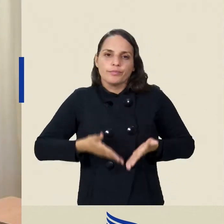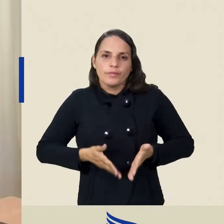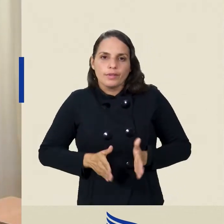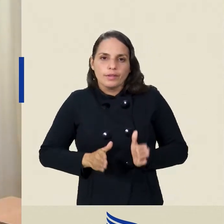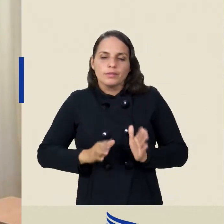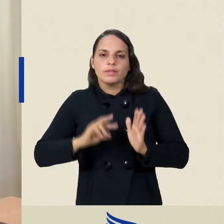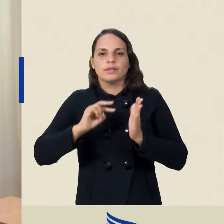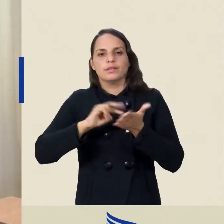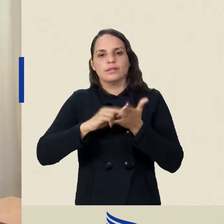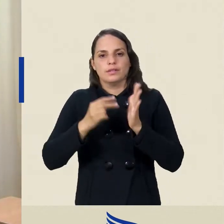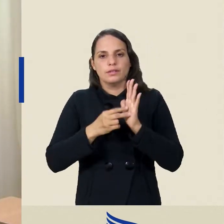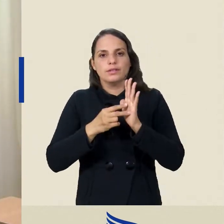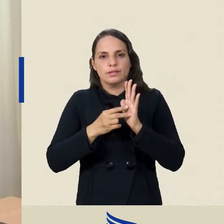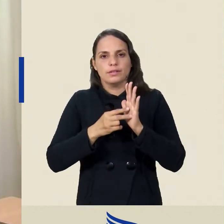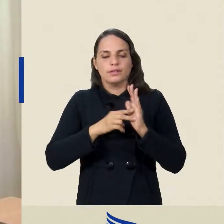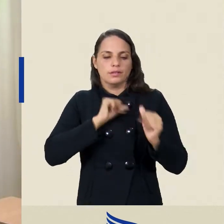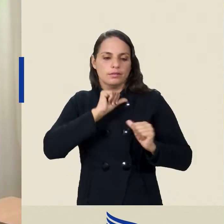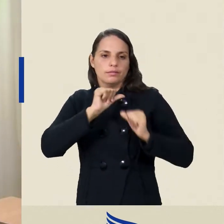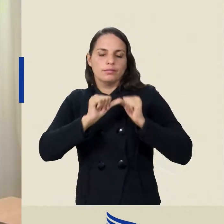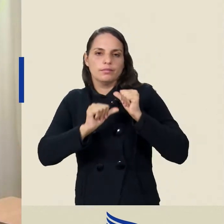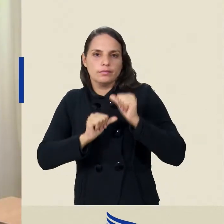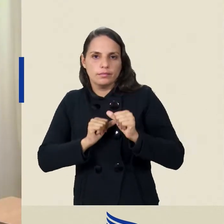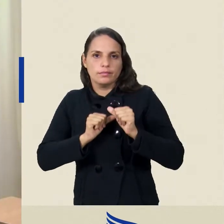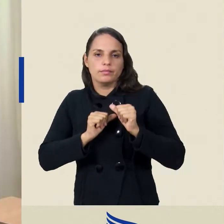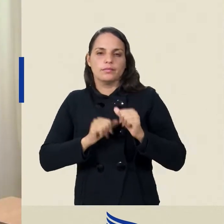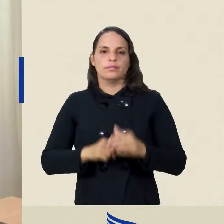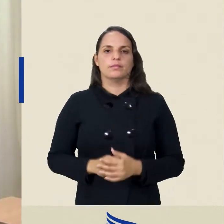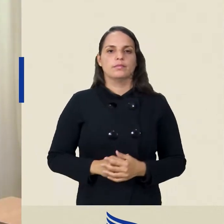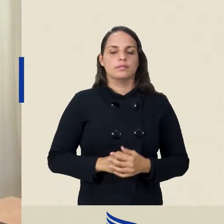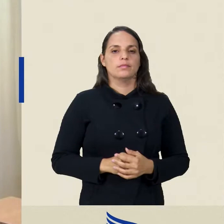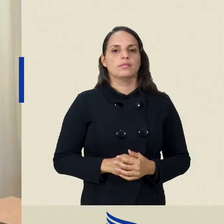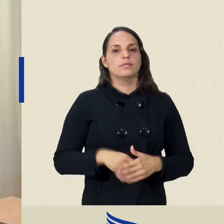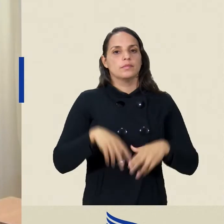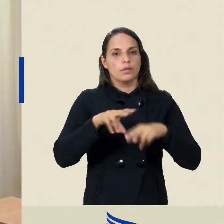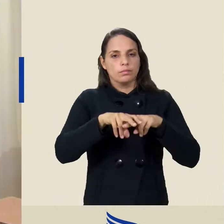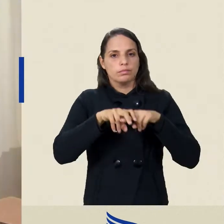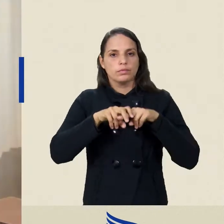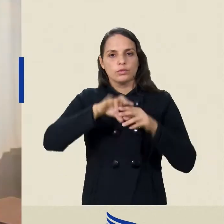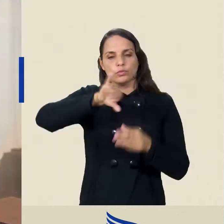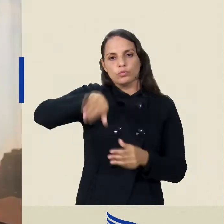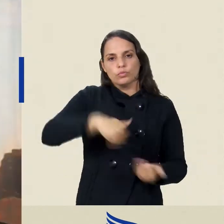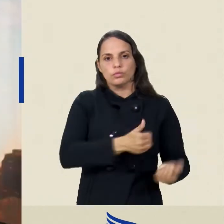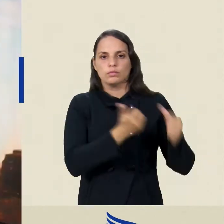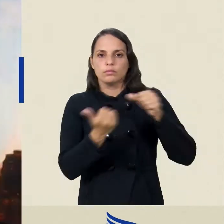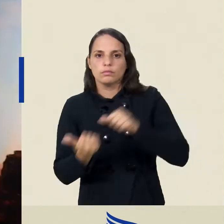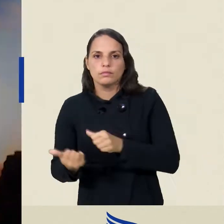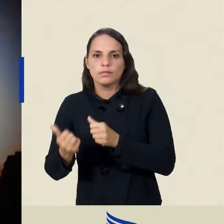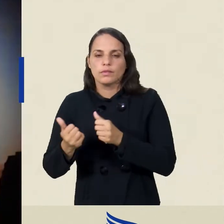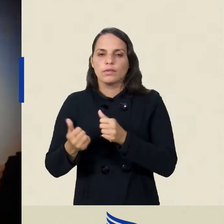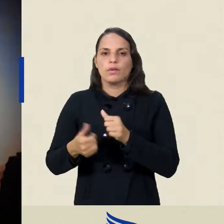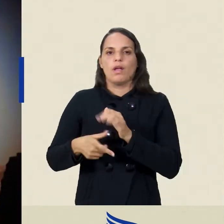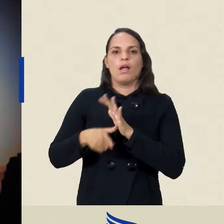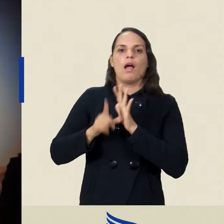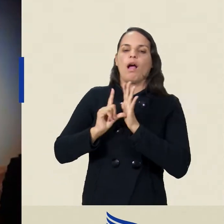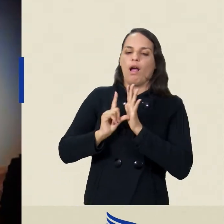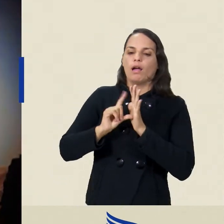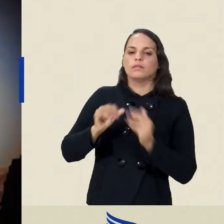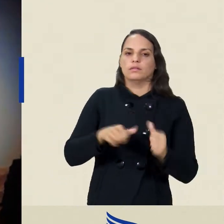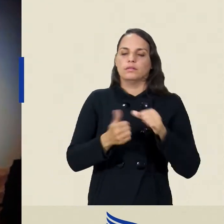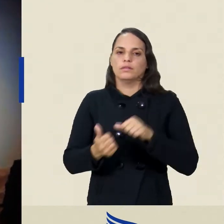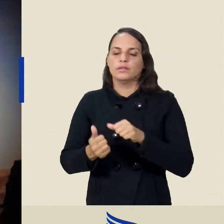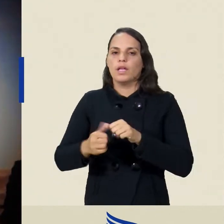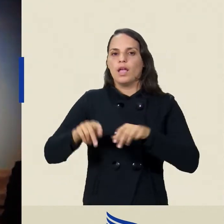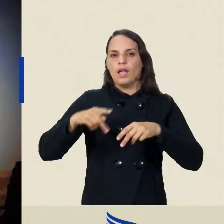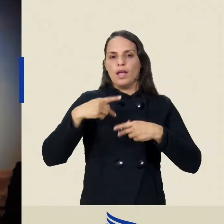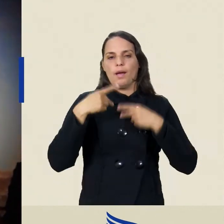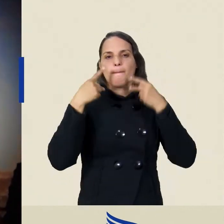João capítulo 3, verso 3. Por esse motivo, João Batista, antes de batizar as pessoas,